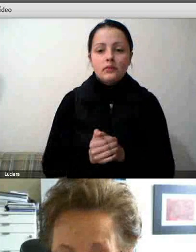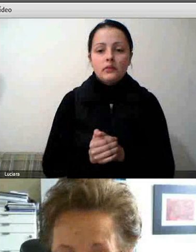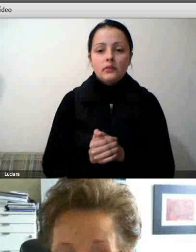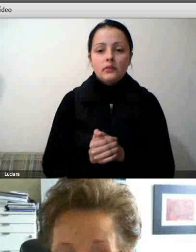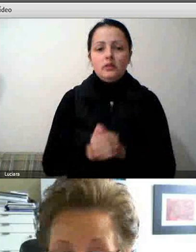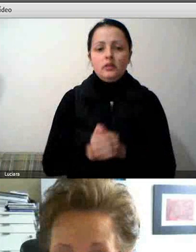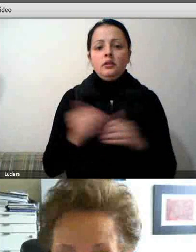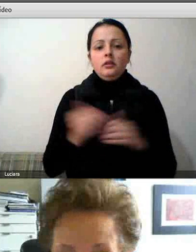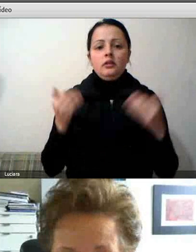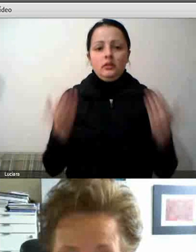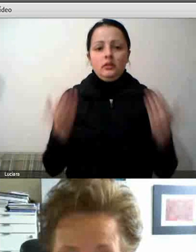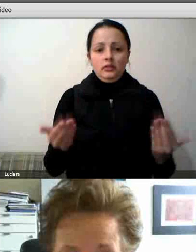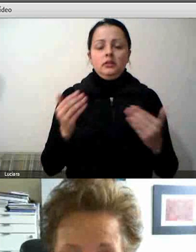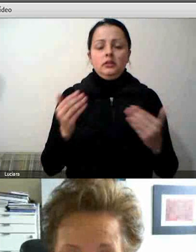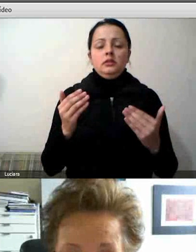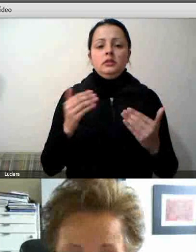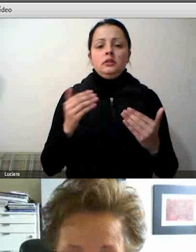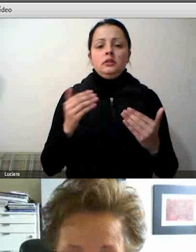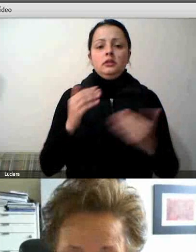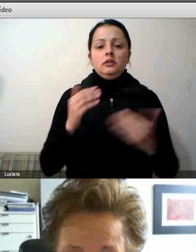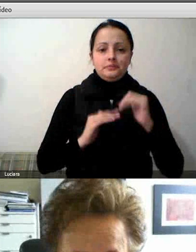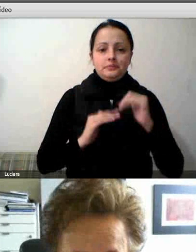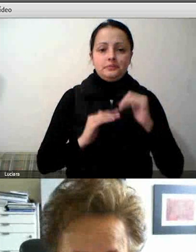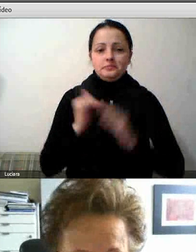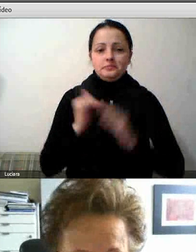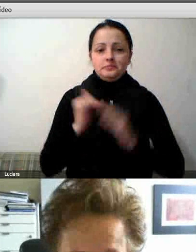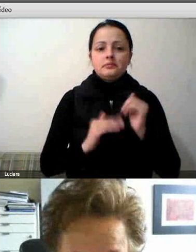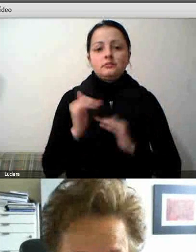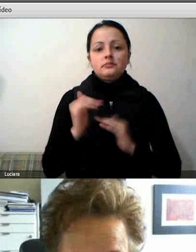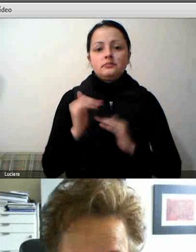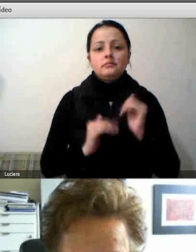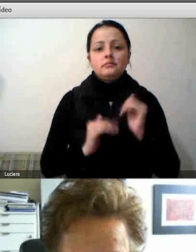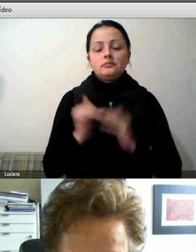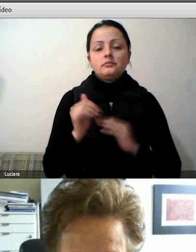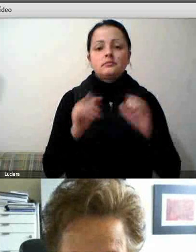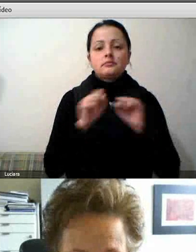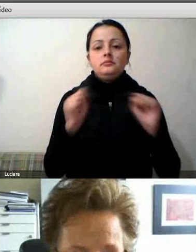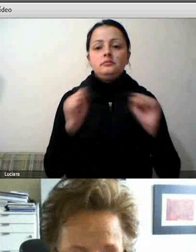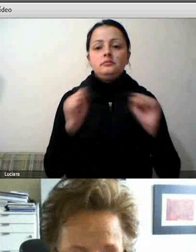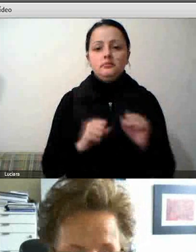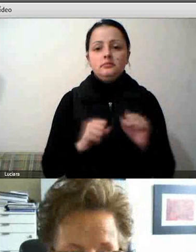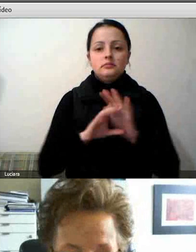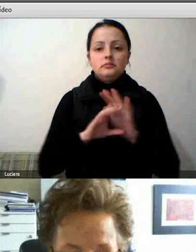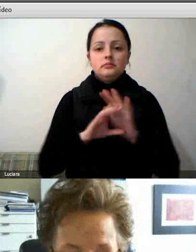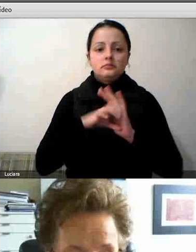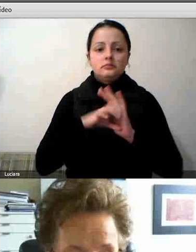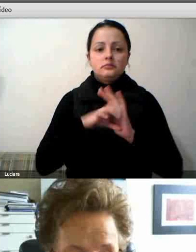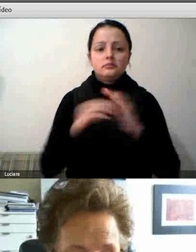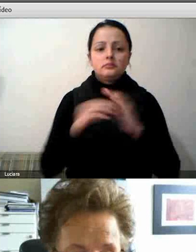depende de quanto que ele é ativo, interage e opera mentalmente.